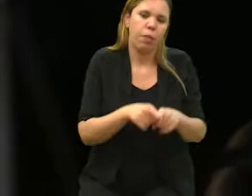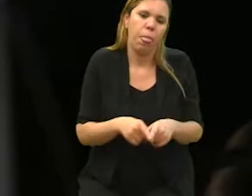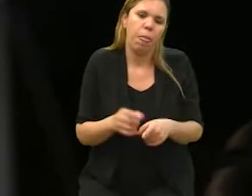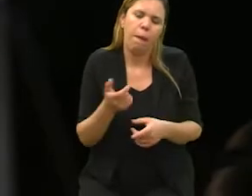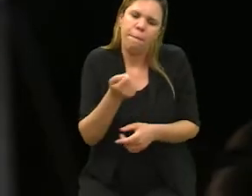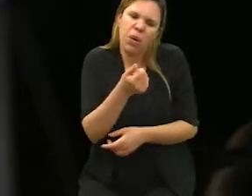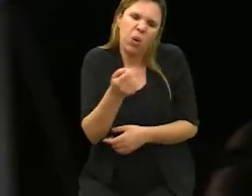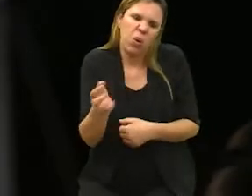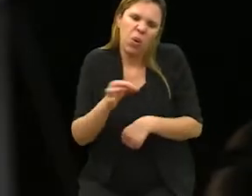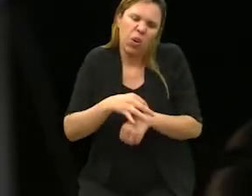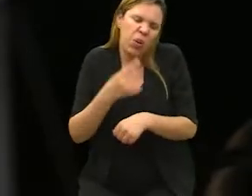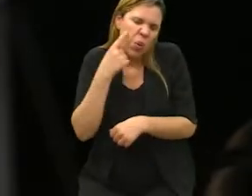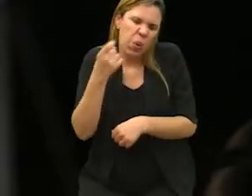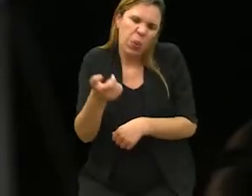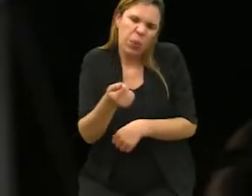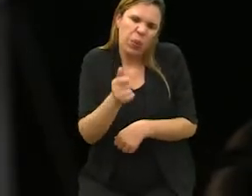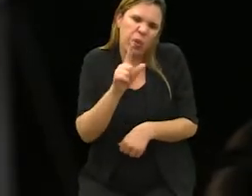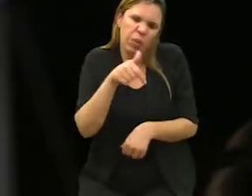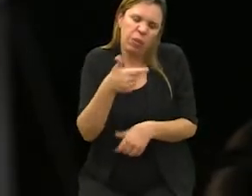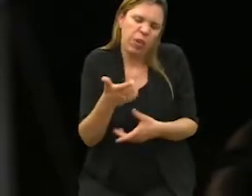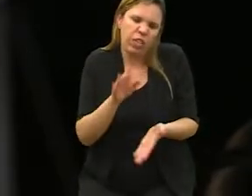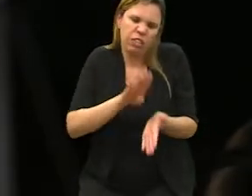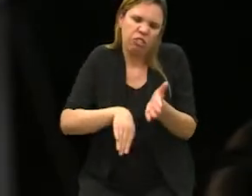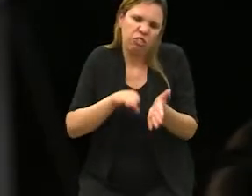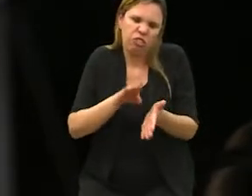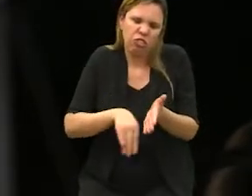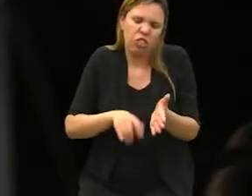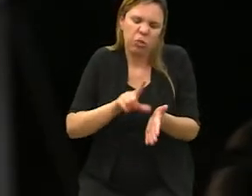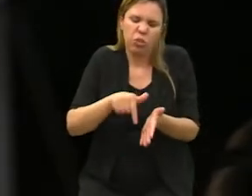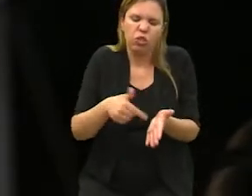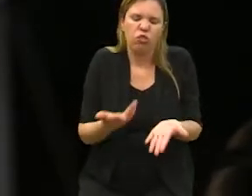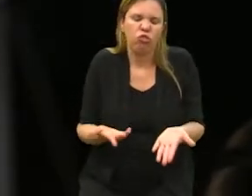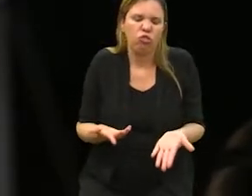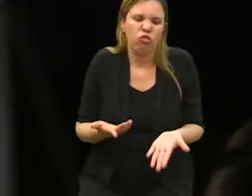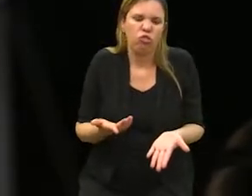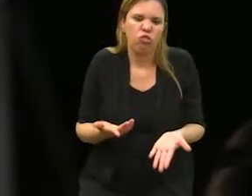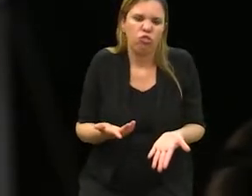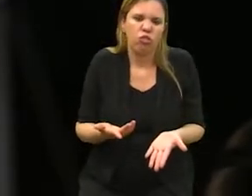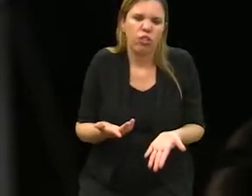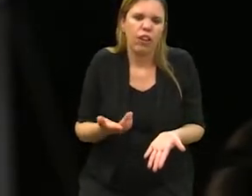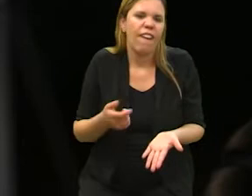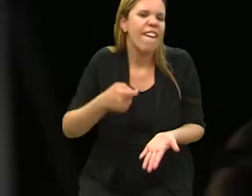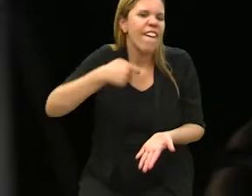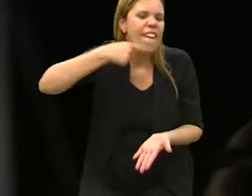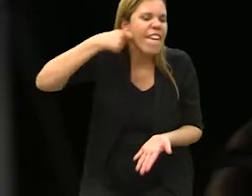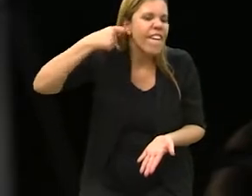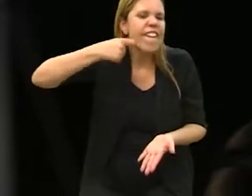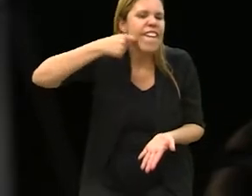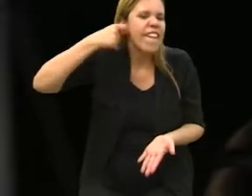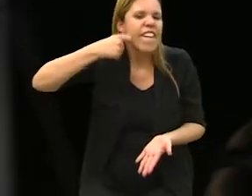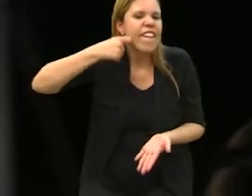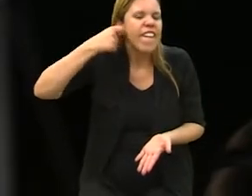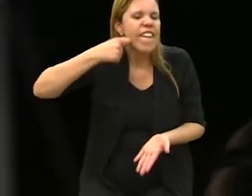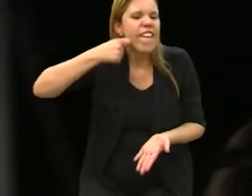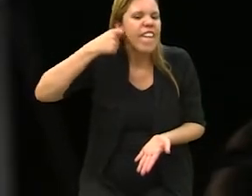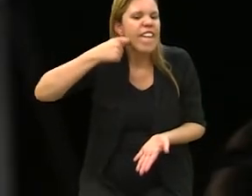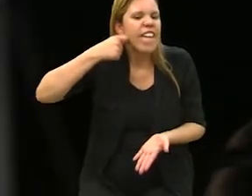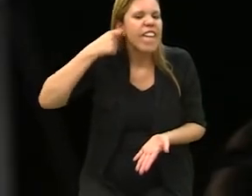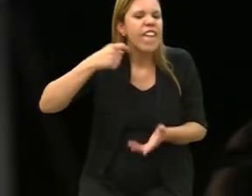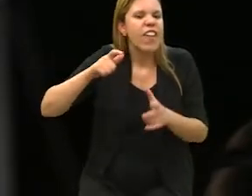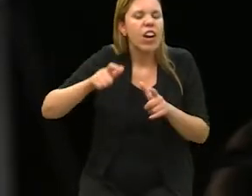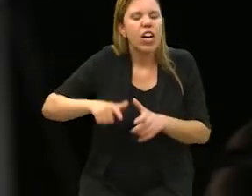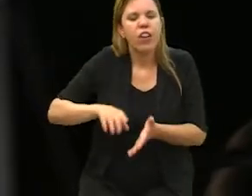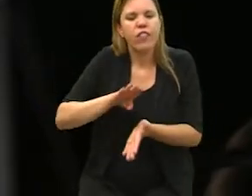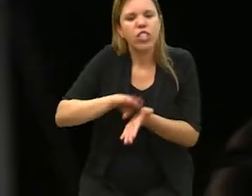Se for picado por poucas abelhas, ele vai chorar um pouquinho e você acaba tirando esse ferrão depois, mais tarde, com o aparelho de barbear. Você vai raspando no local onde ele foi